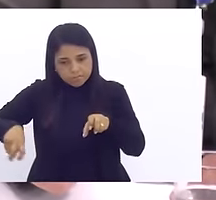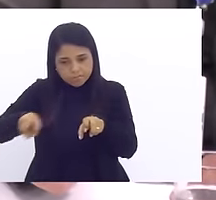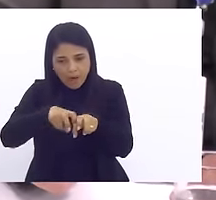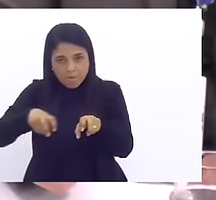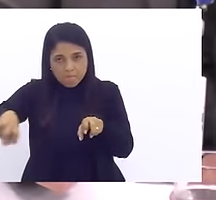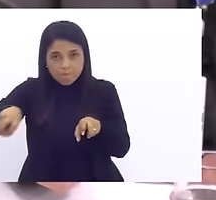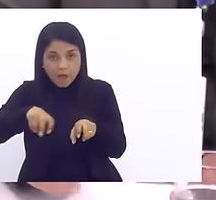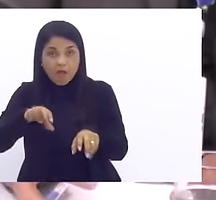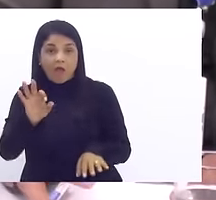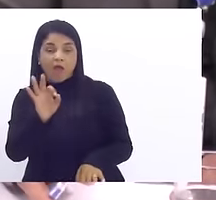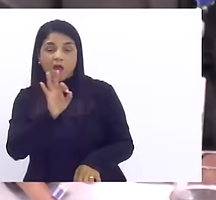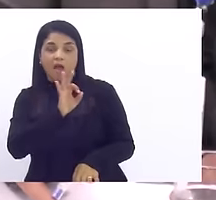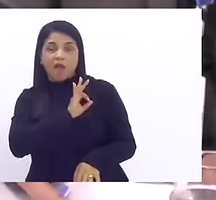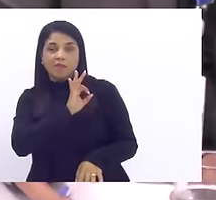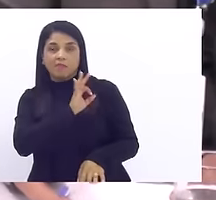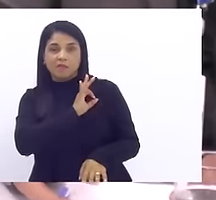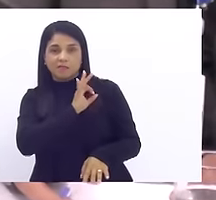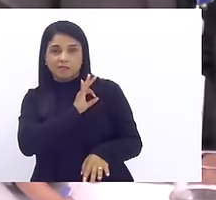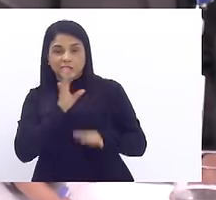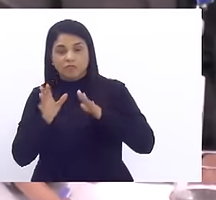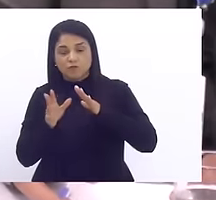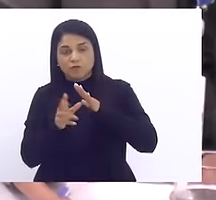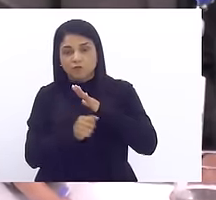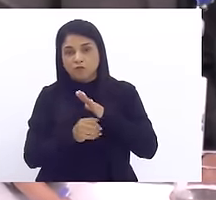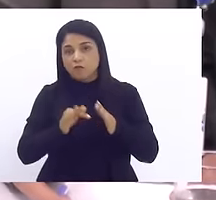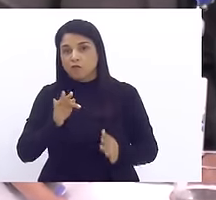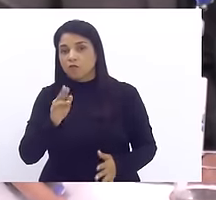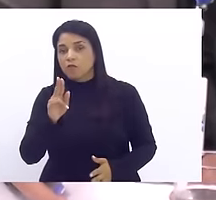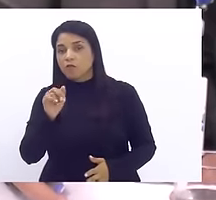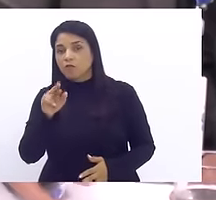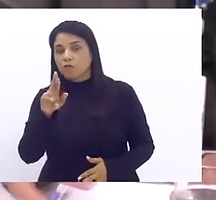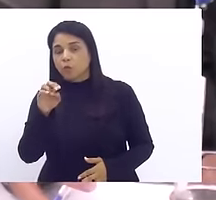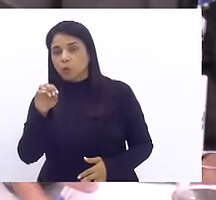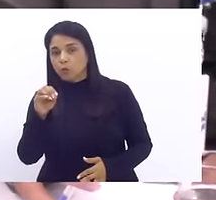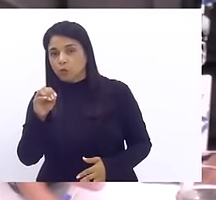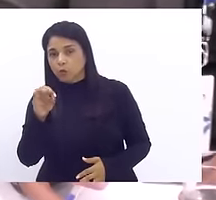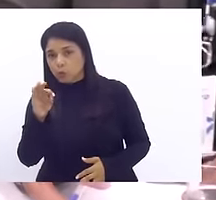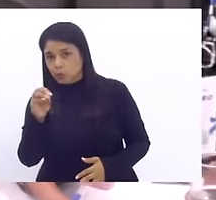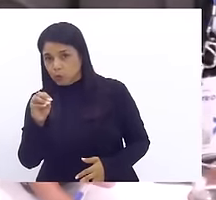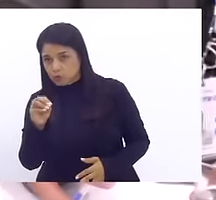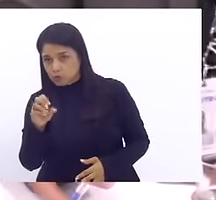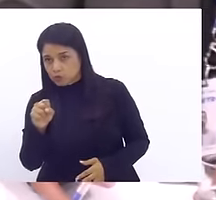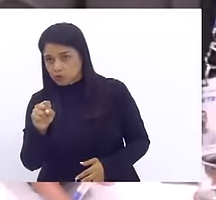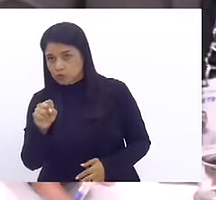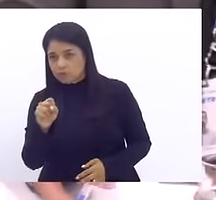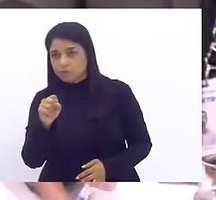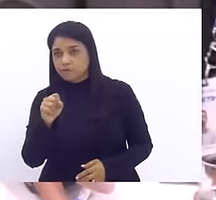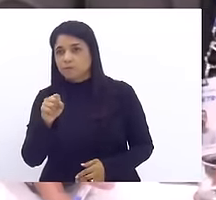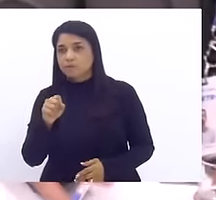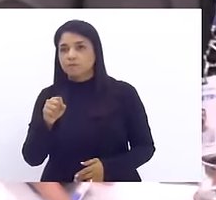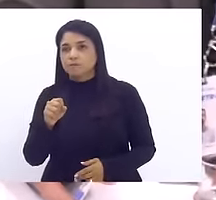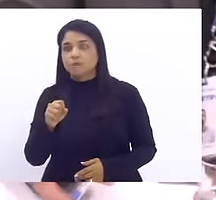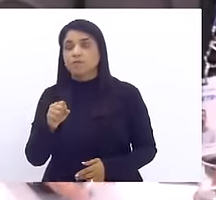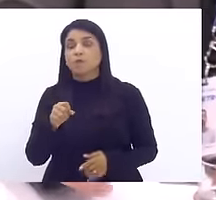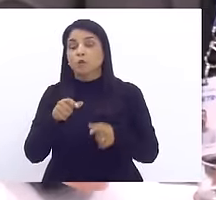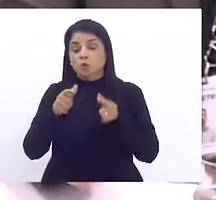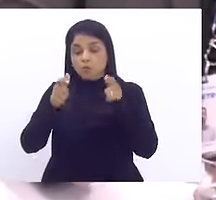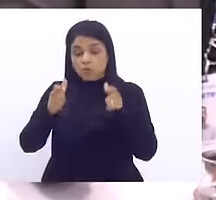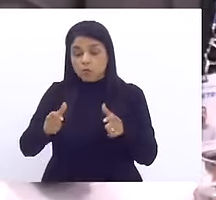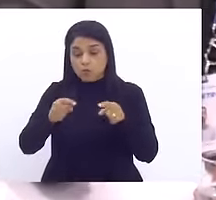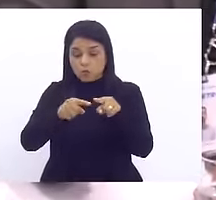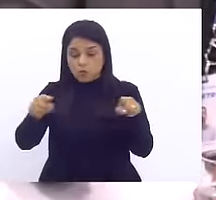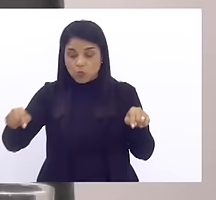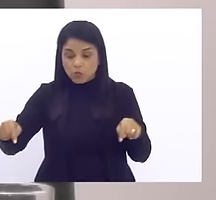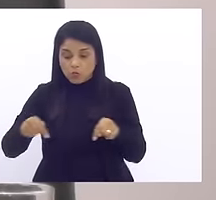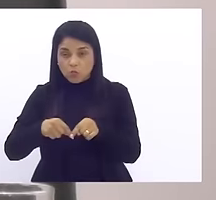é a Delegacia de Roubos e Furtos de automóveis é a DF a que faz a liberação é Mas a senhora não entendeu a pergunta eu perguntei se o depósito público